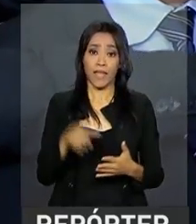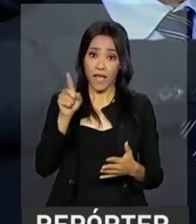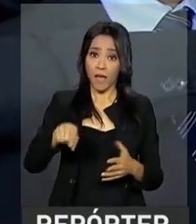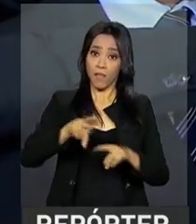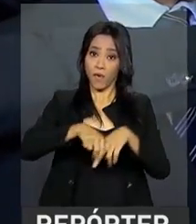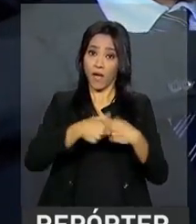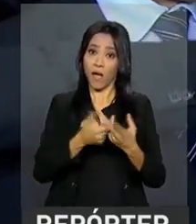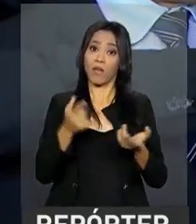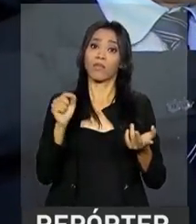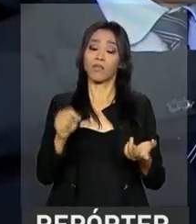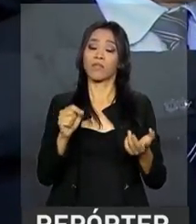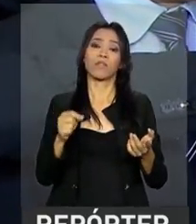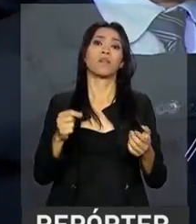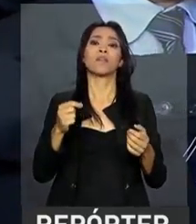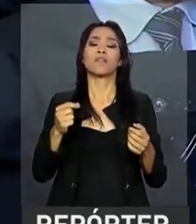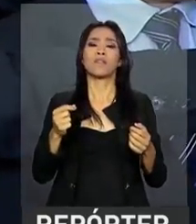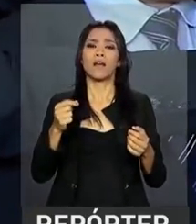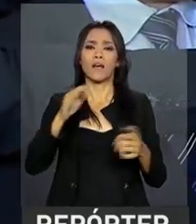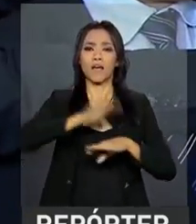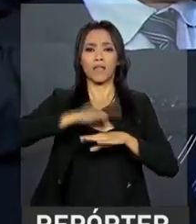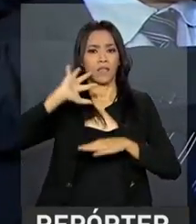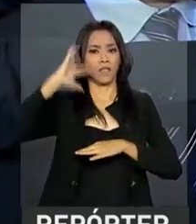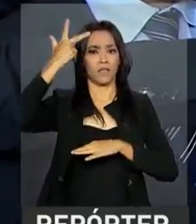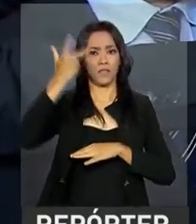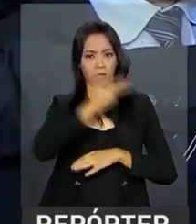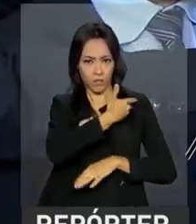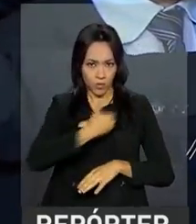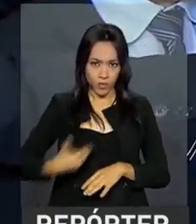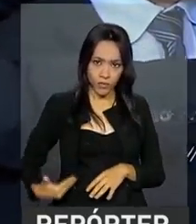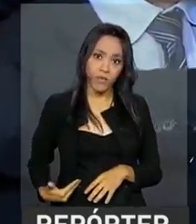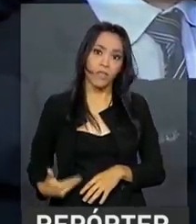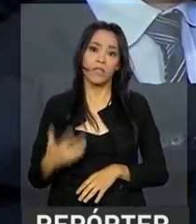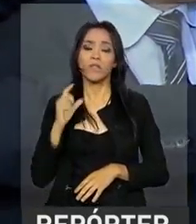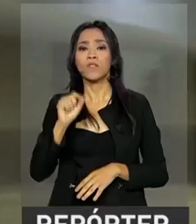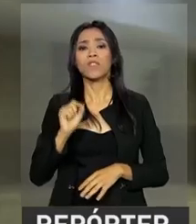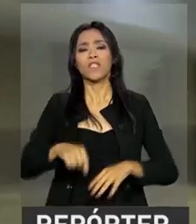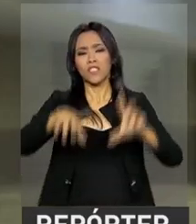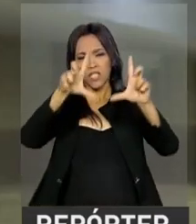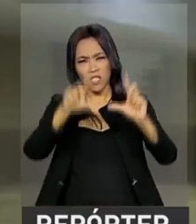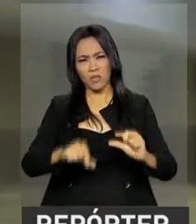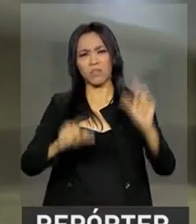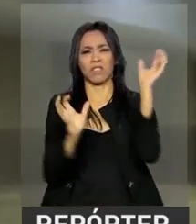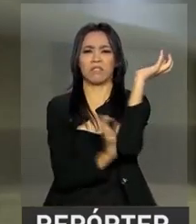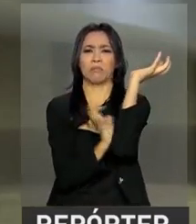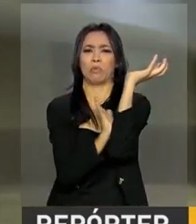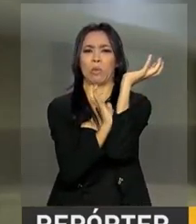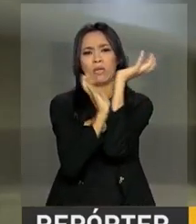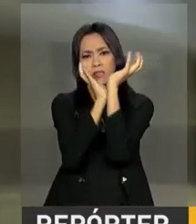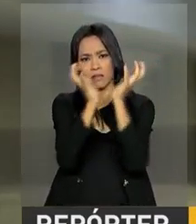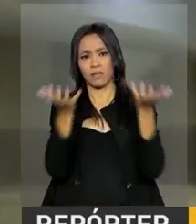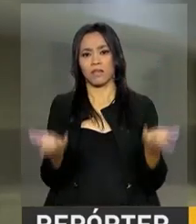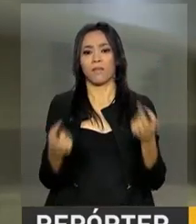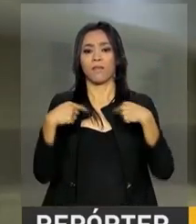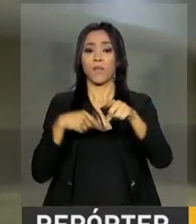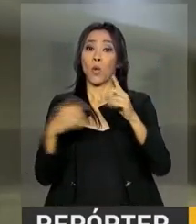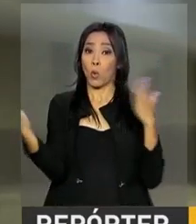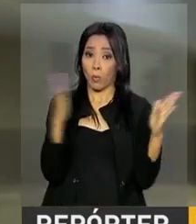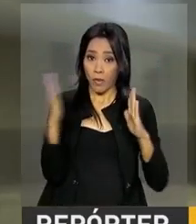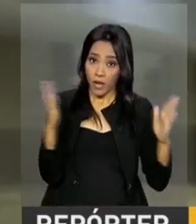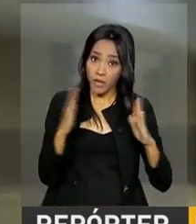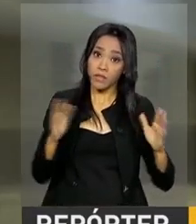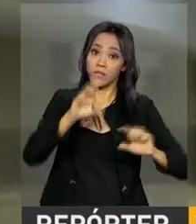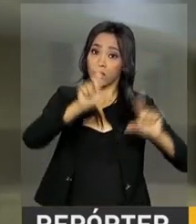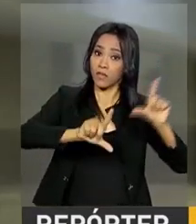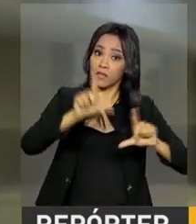determinação do atual governo do nosso governo de desburocratizar o prazo de concessão para uma emissora de tão no